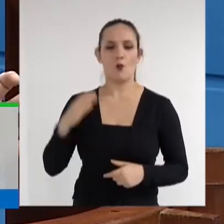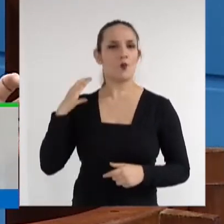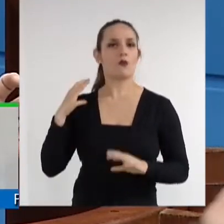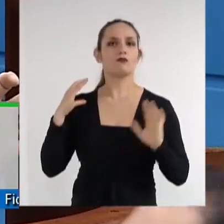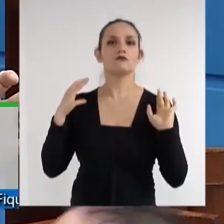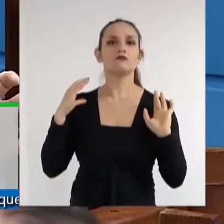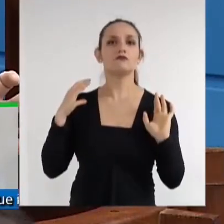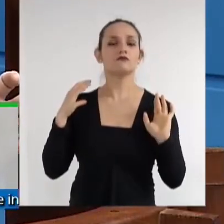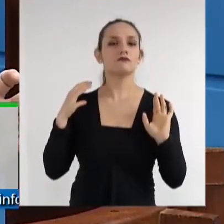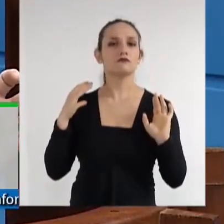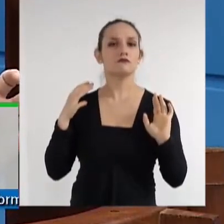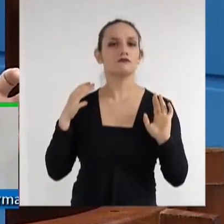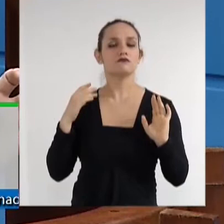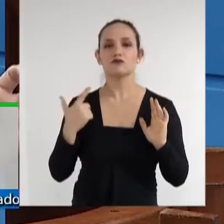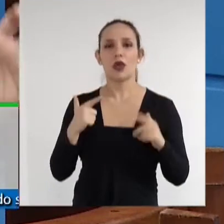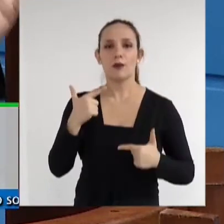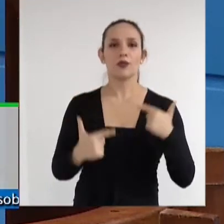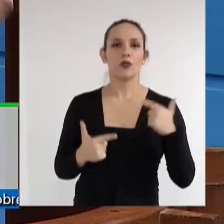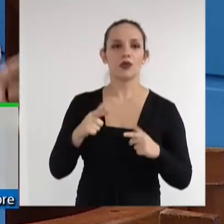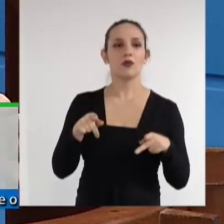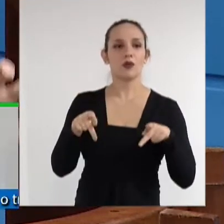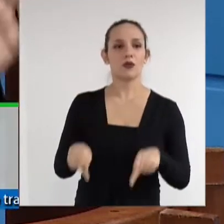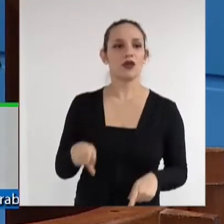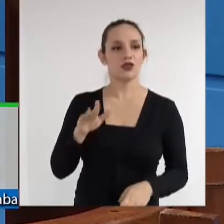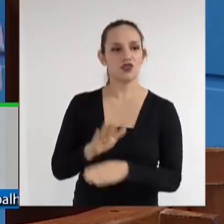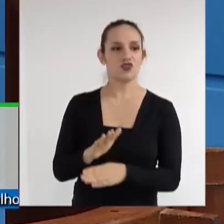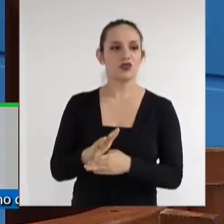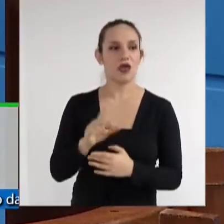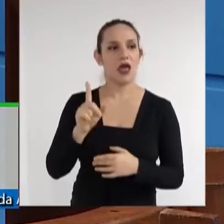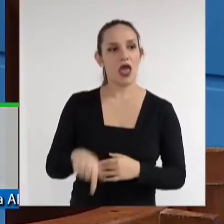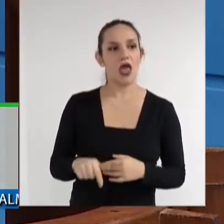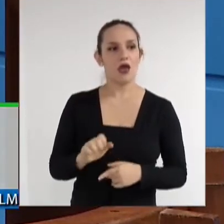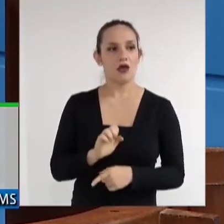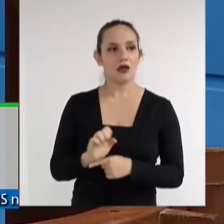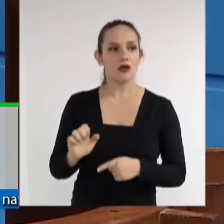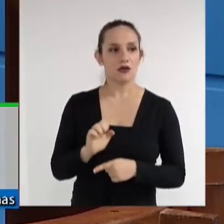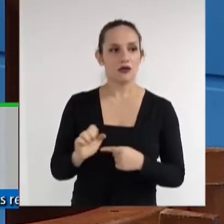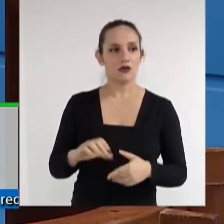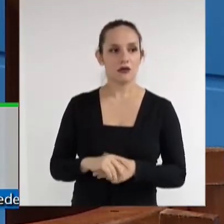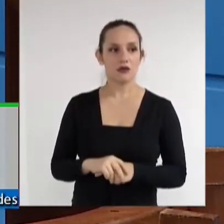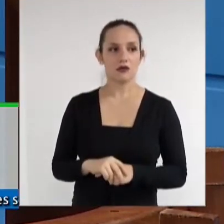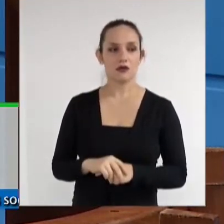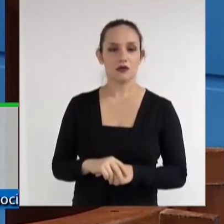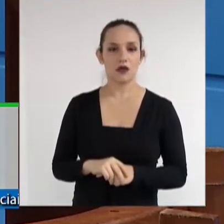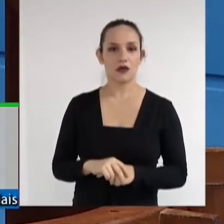políticas públicas, de um Estado que incentiva